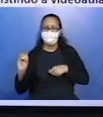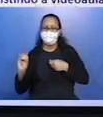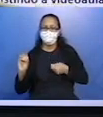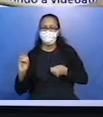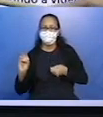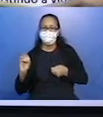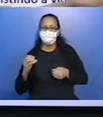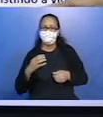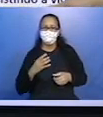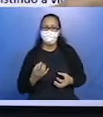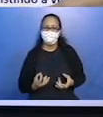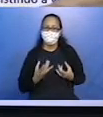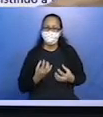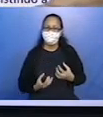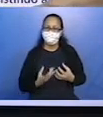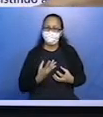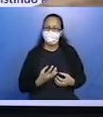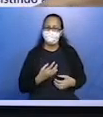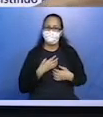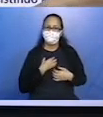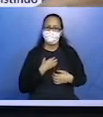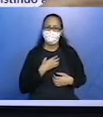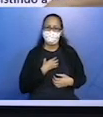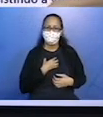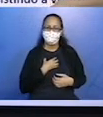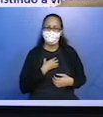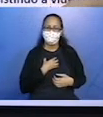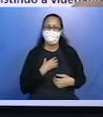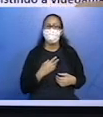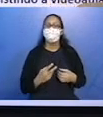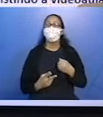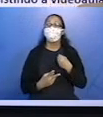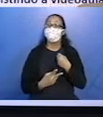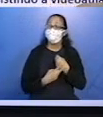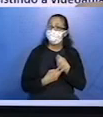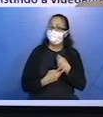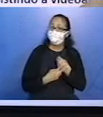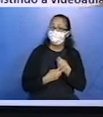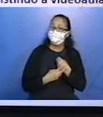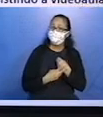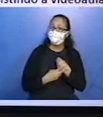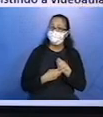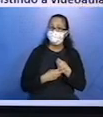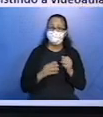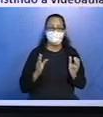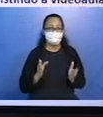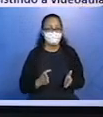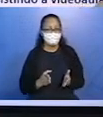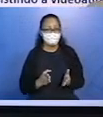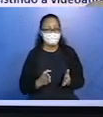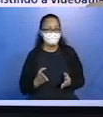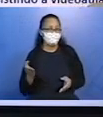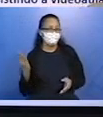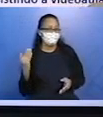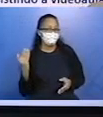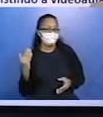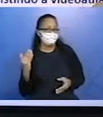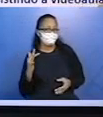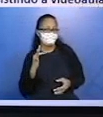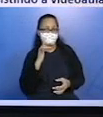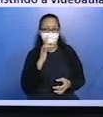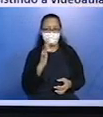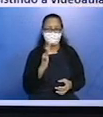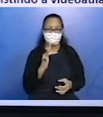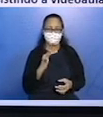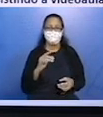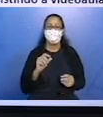casa. Rever sobre verbos no presente, passado e futuro. Fazer a tarefa 1